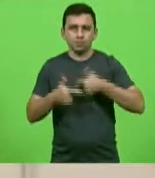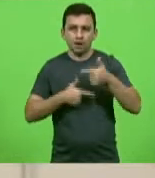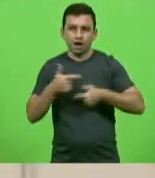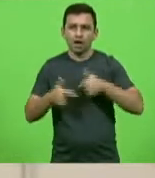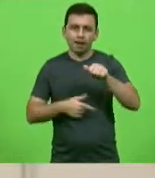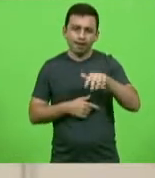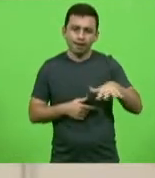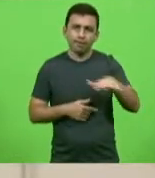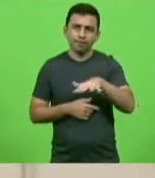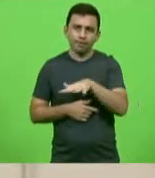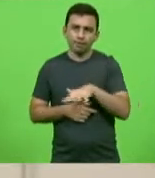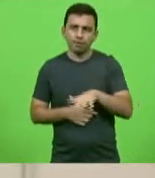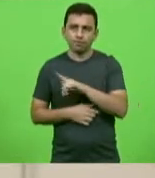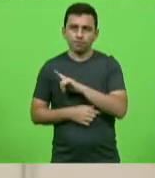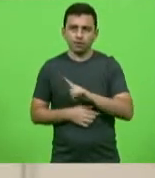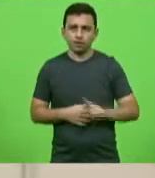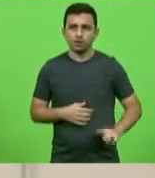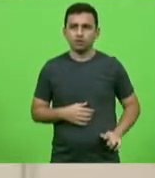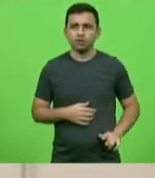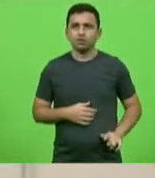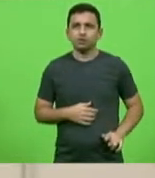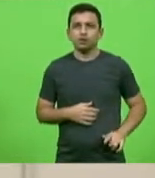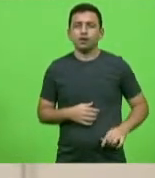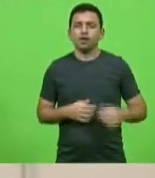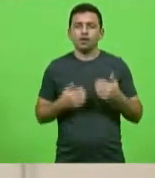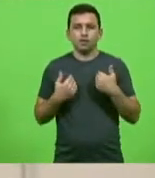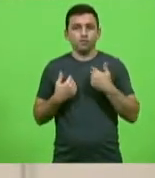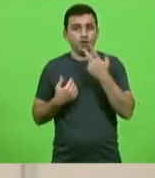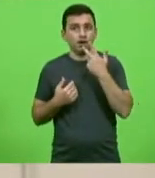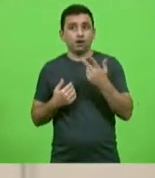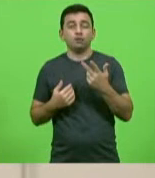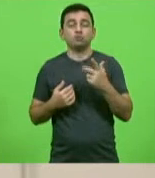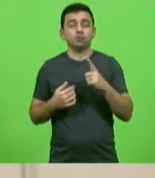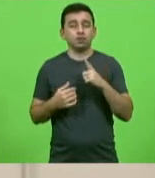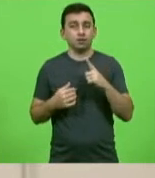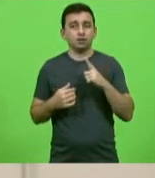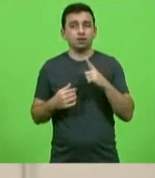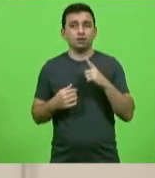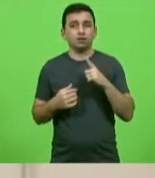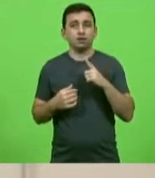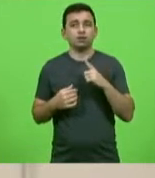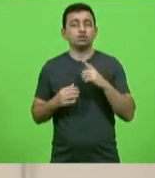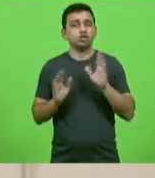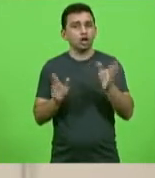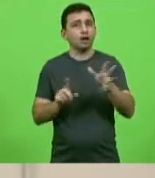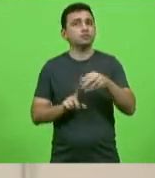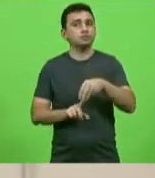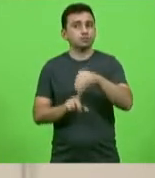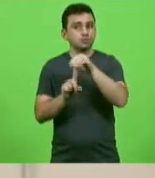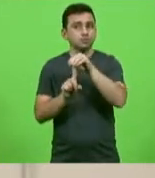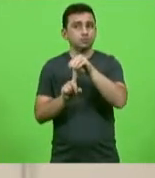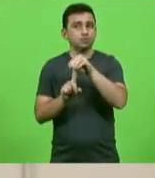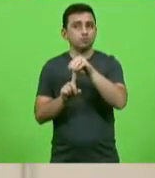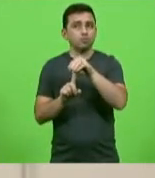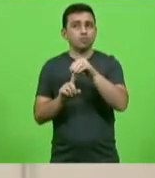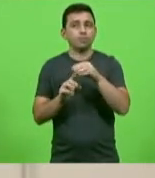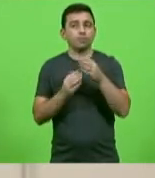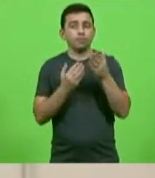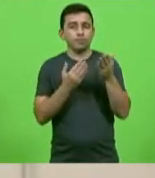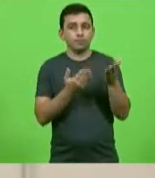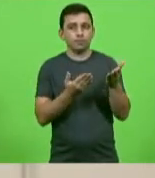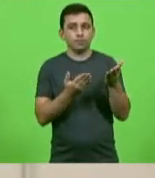as áreas de governo, e aqui faço um parênteses, como bem destacou o